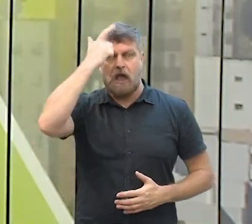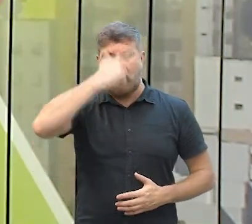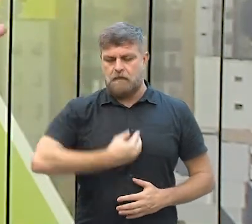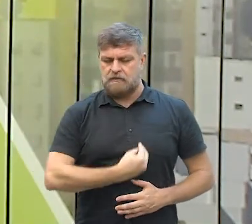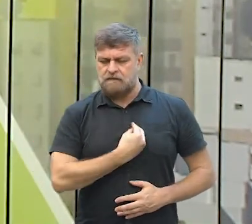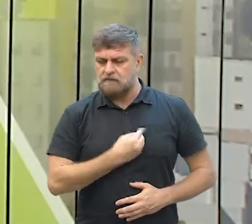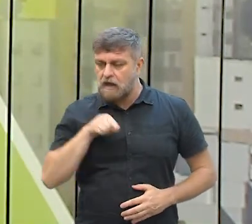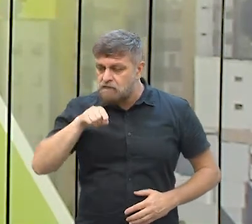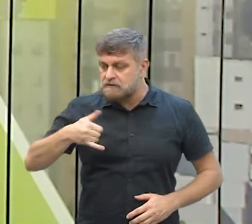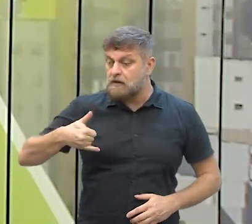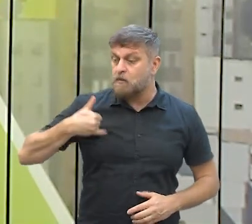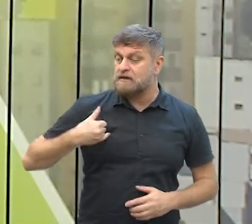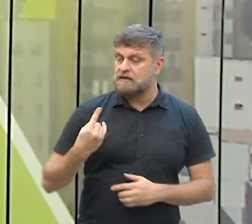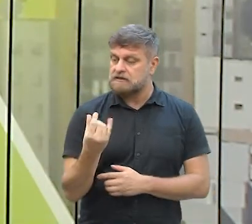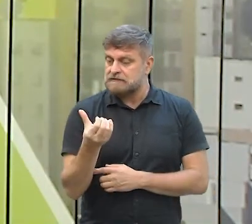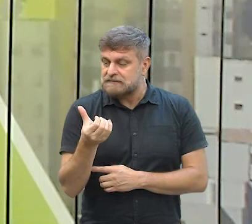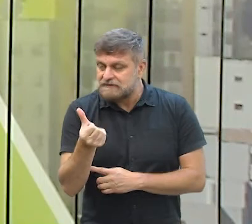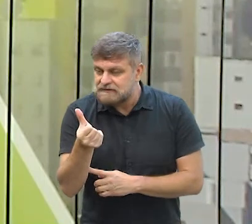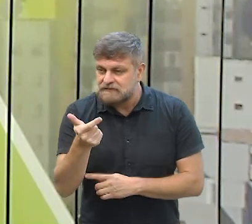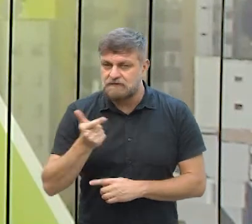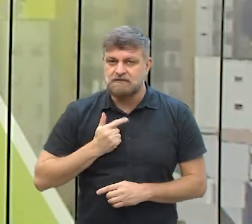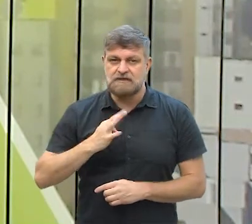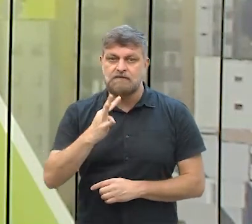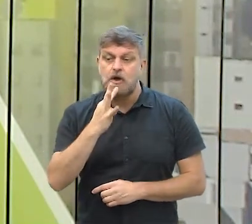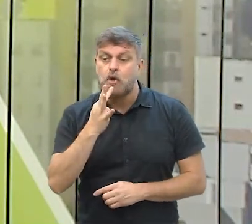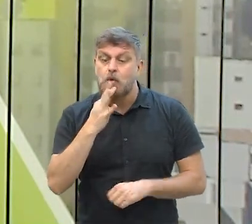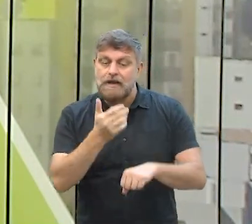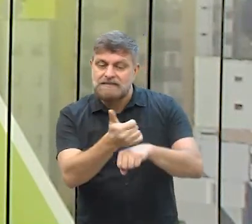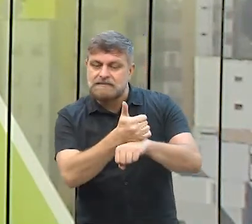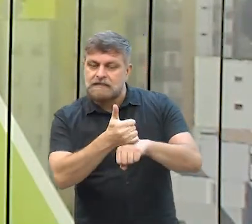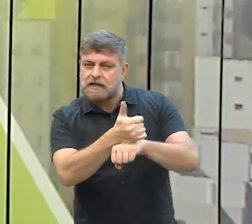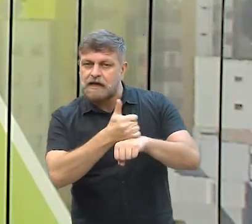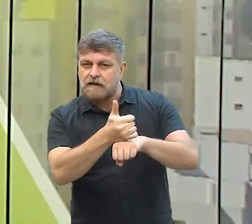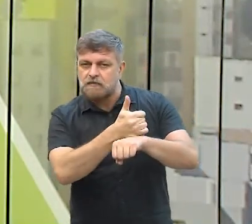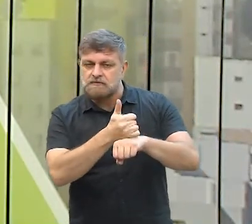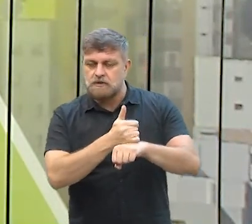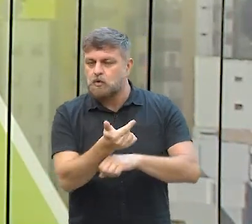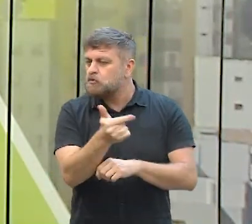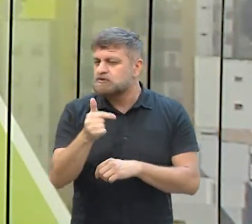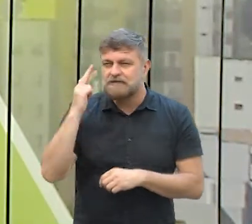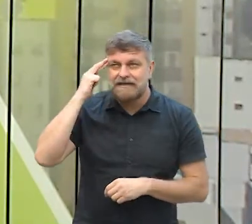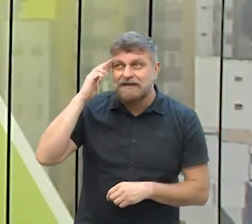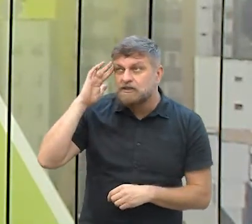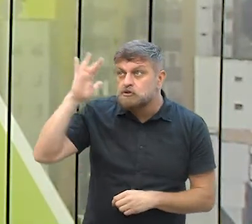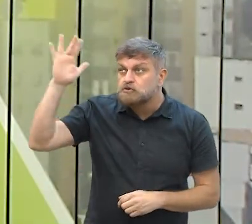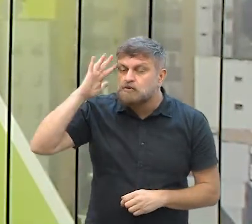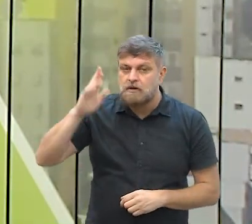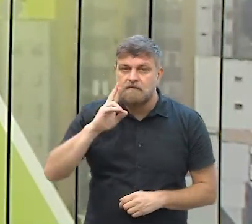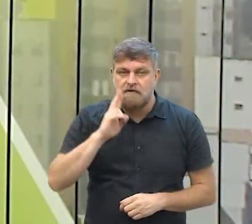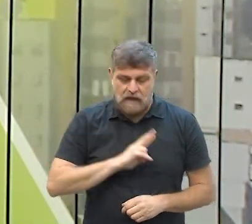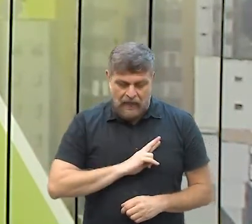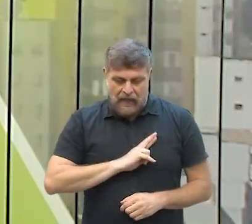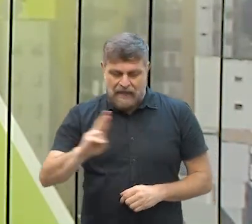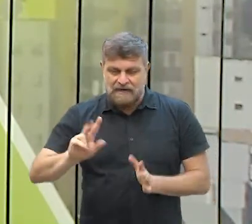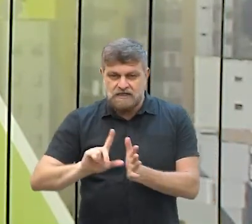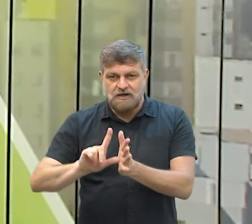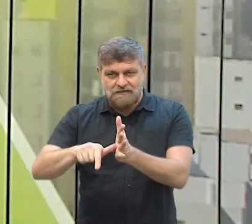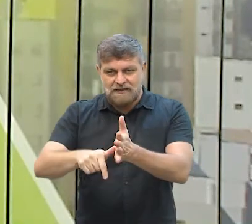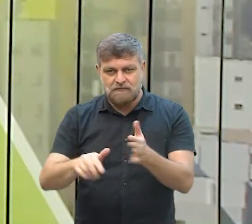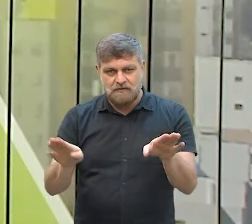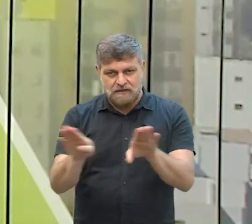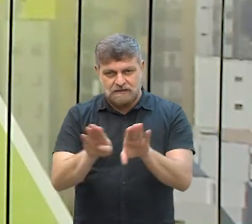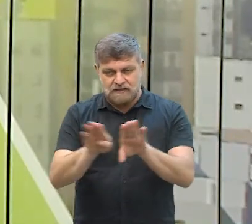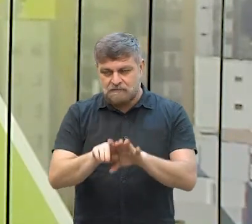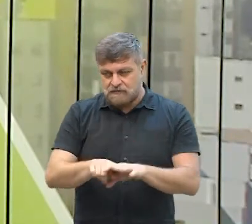tem que tomar um rumo. E você provou que com 16 anos você foi conhecer a sua profissão, não tinha aquele sonho de antes. A religião